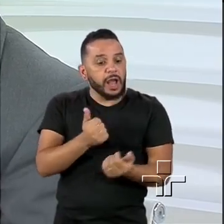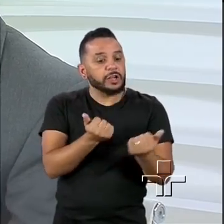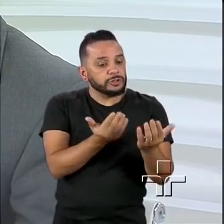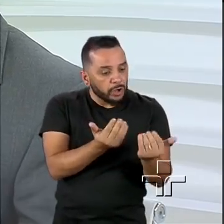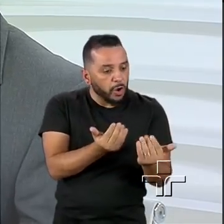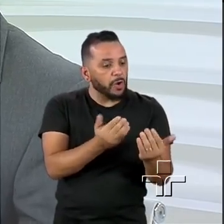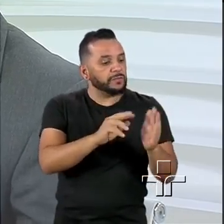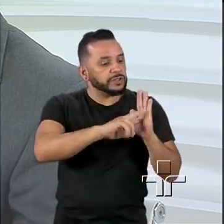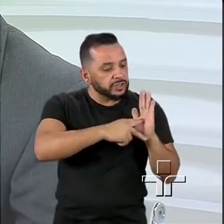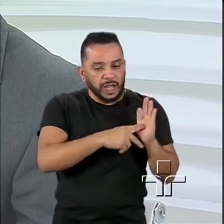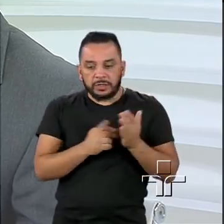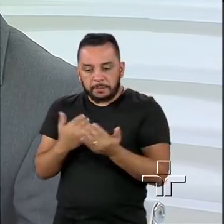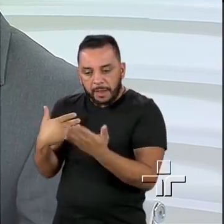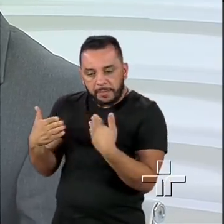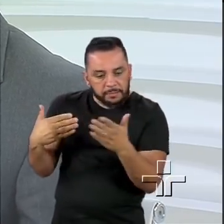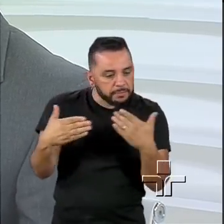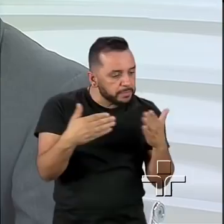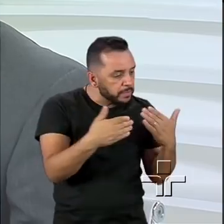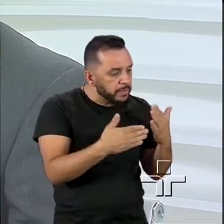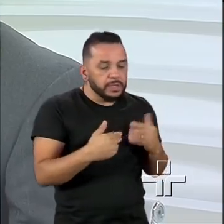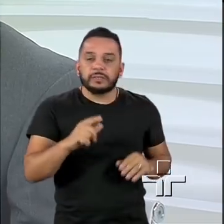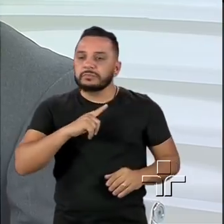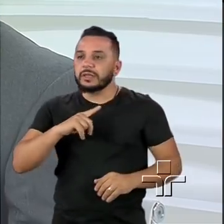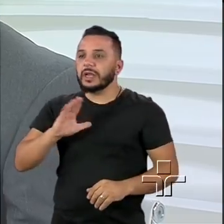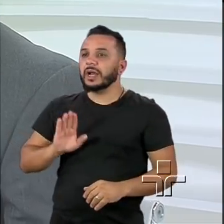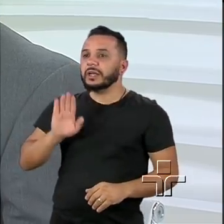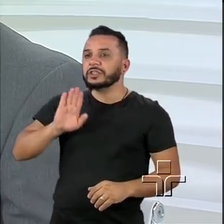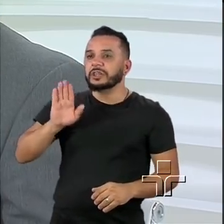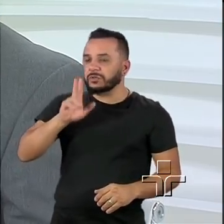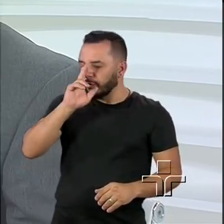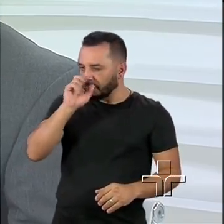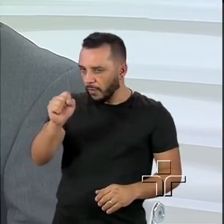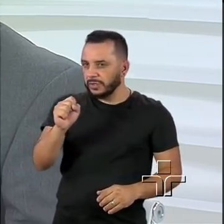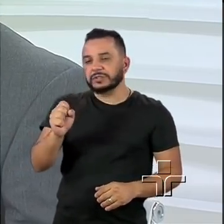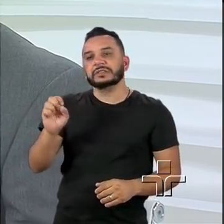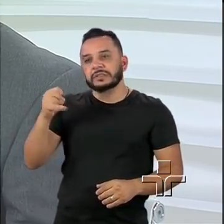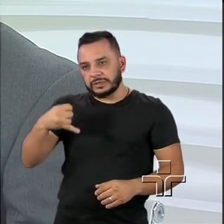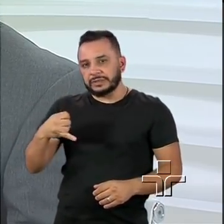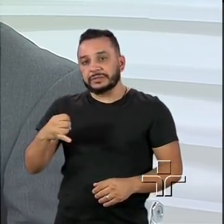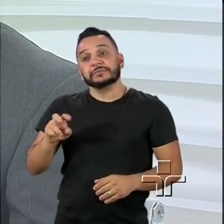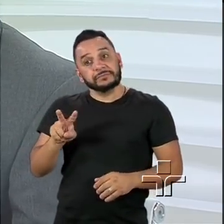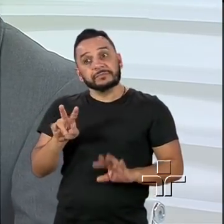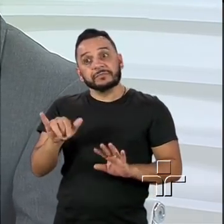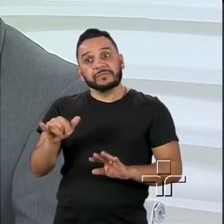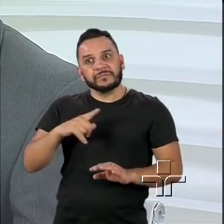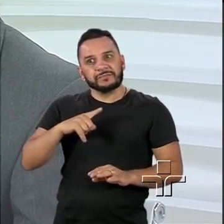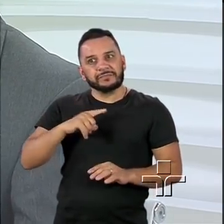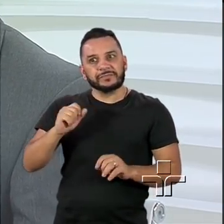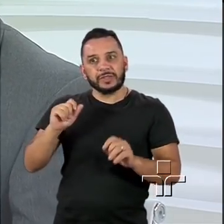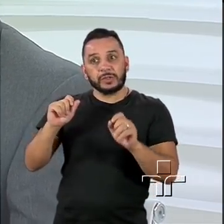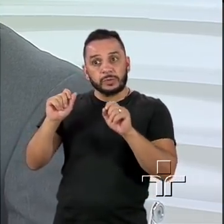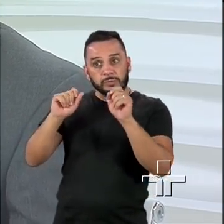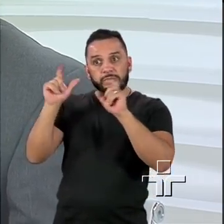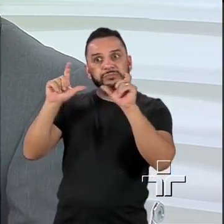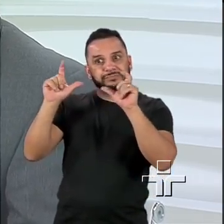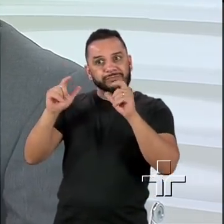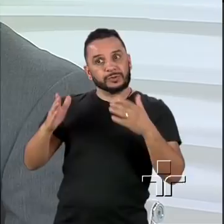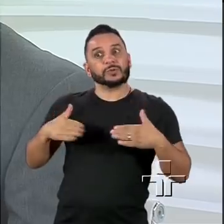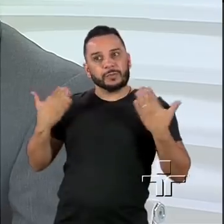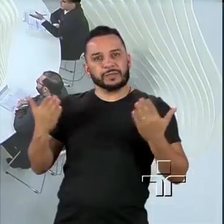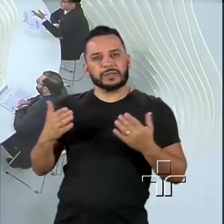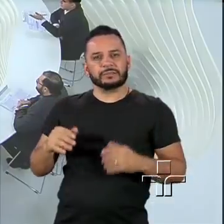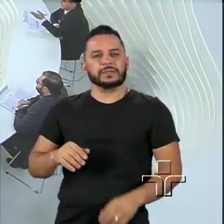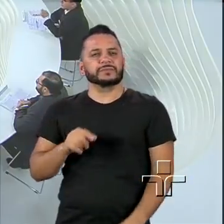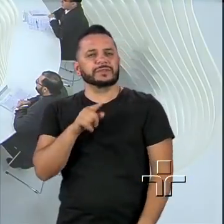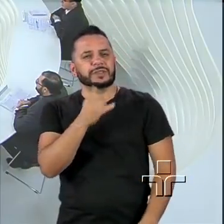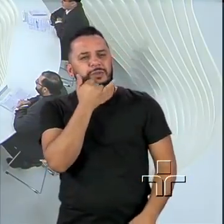forma majoritária e, portanto, uma candidatura consistente. Ministro. E teremos surpresa em relação às alianças partidárias. Mas o senhor ainda está com